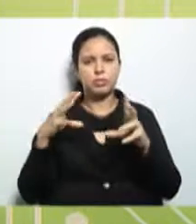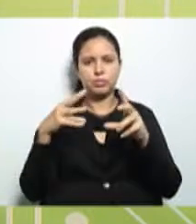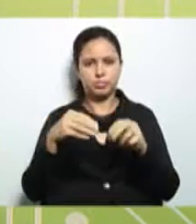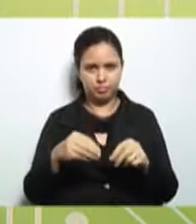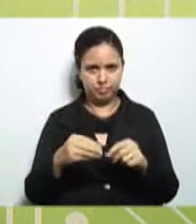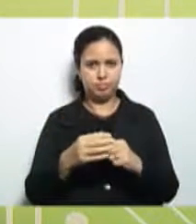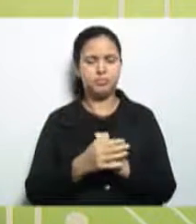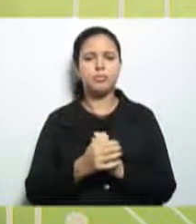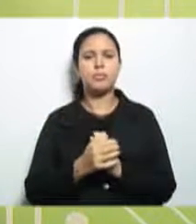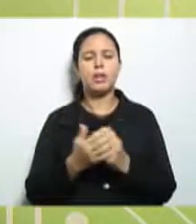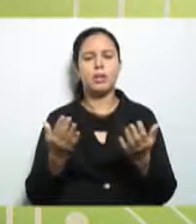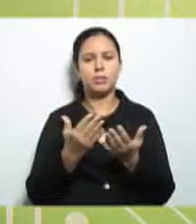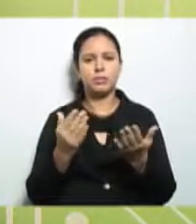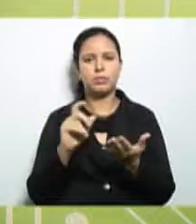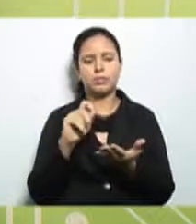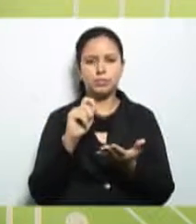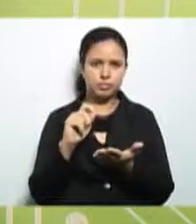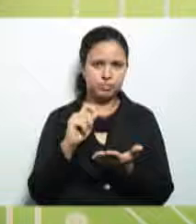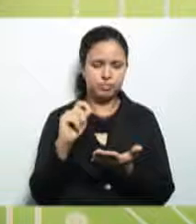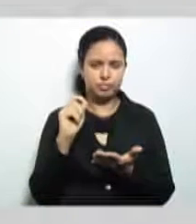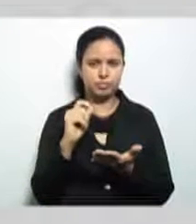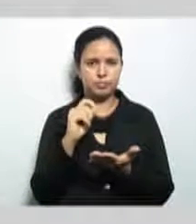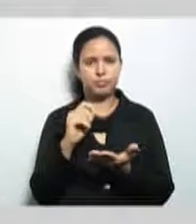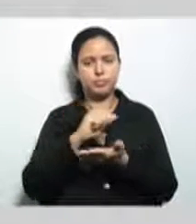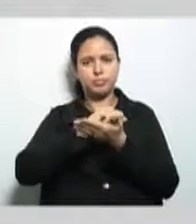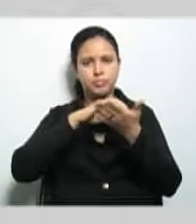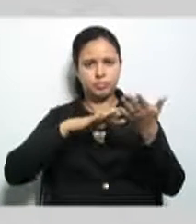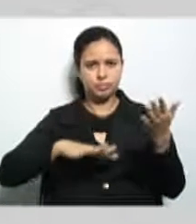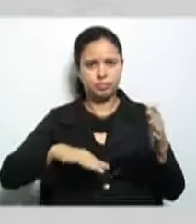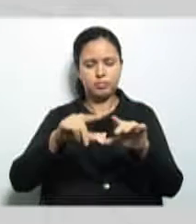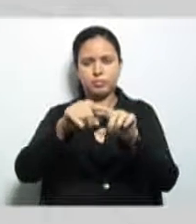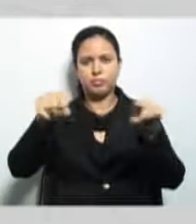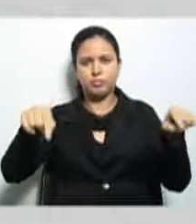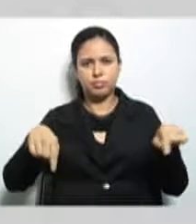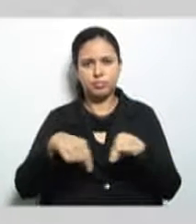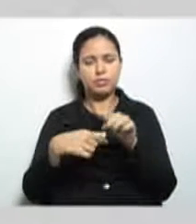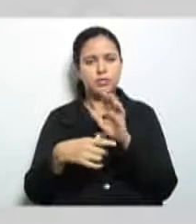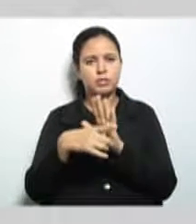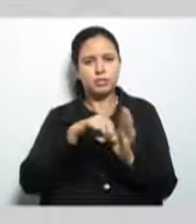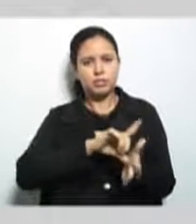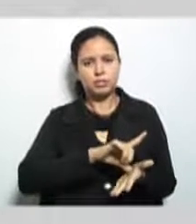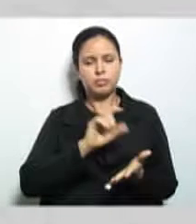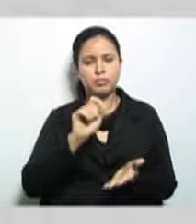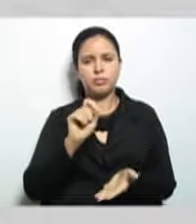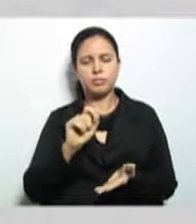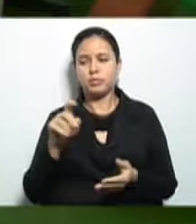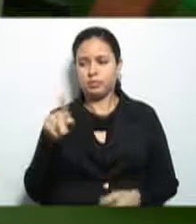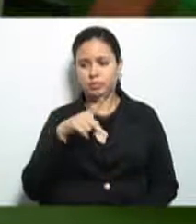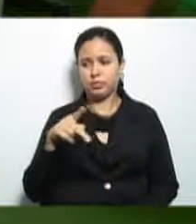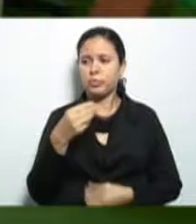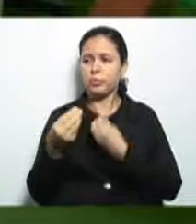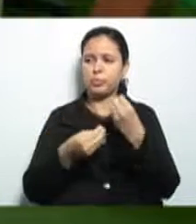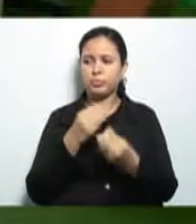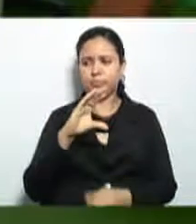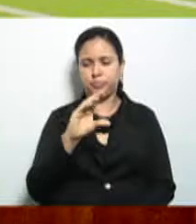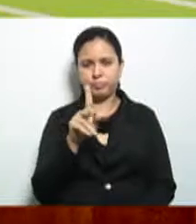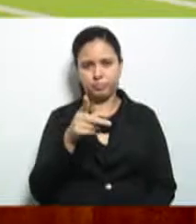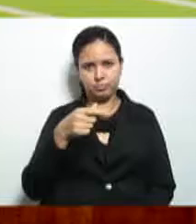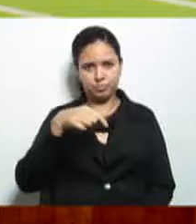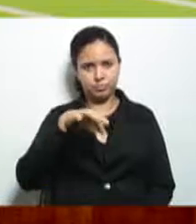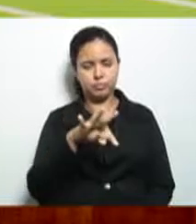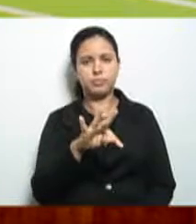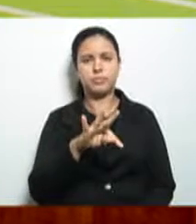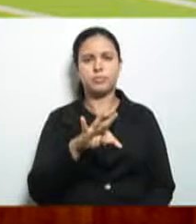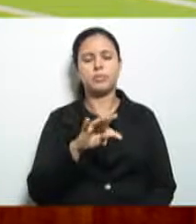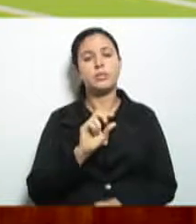pouco, né? Vamos agora aqui para a nossa atividade de sala. Antes disso, professor, como é que está aí no chat? Olá, estamos